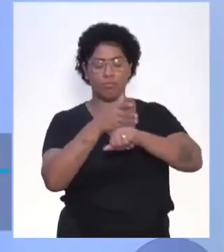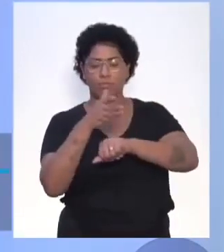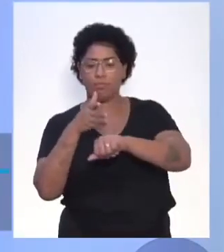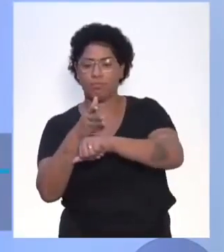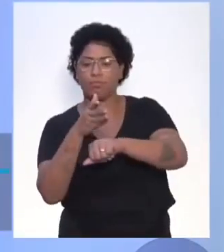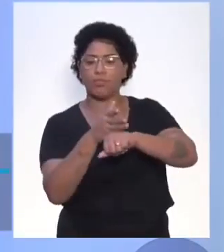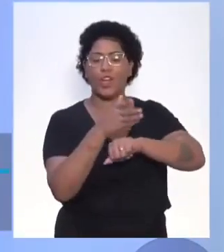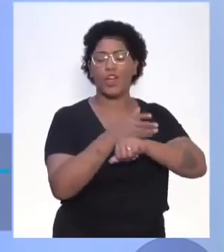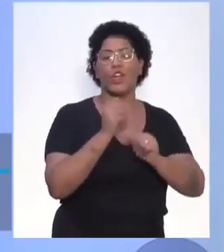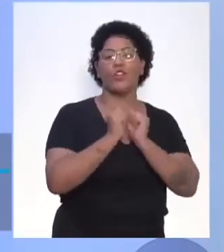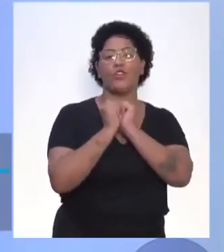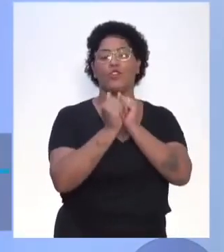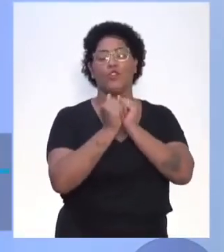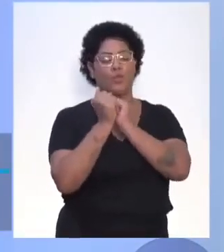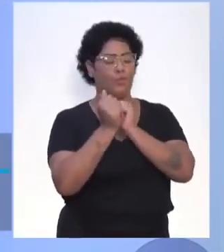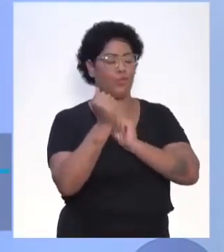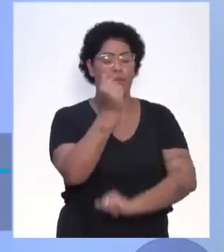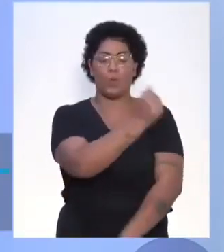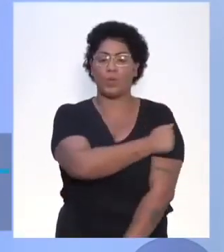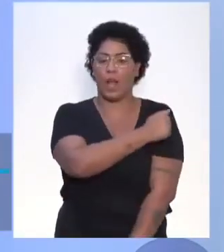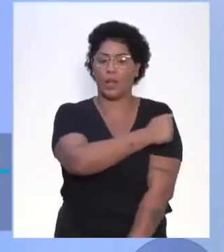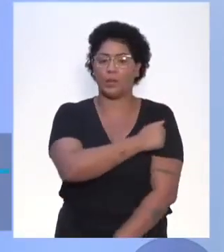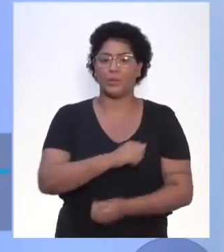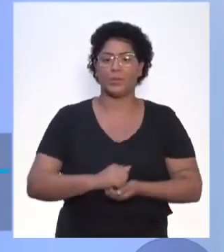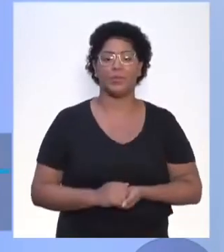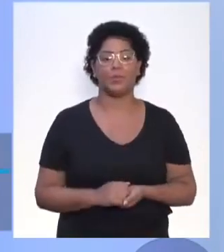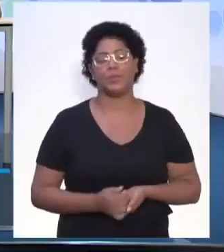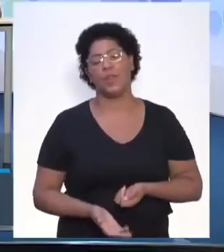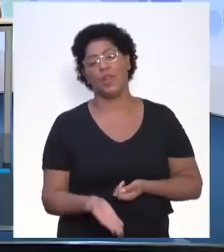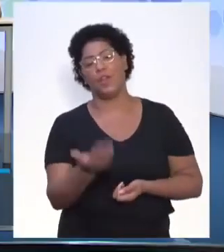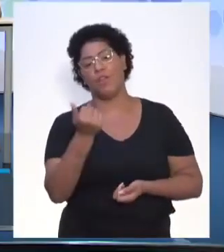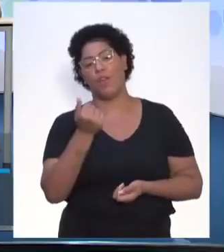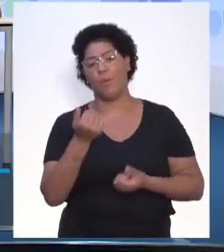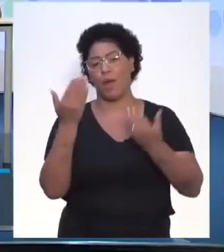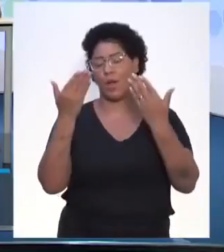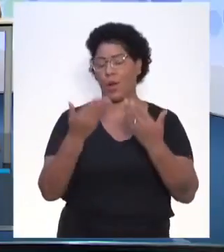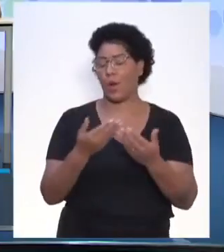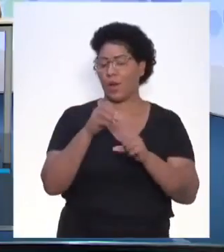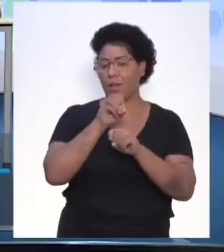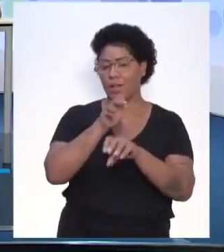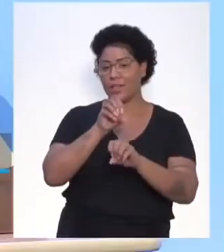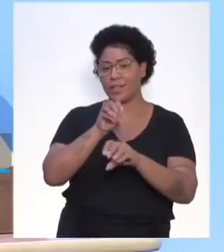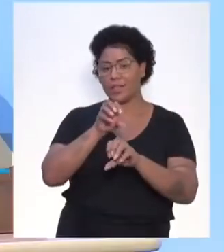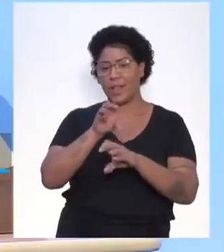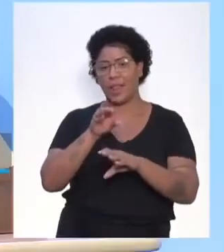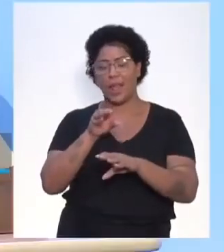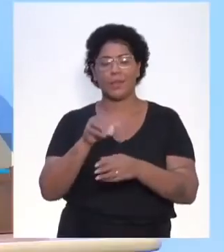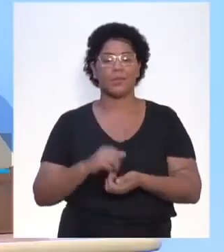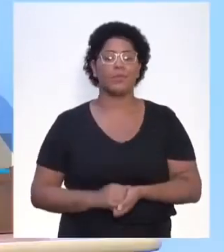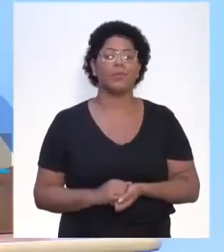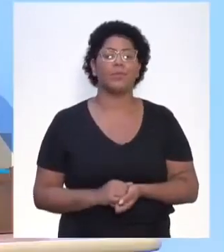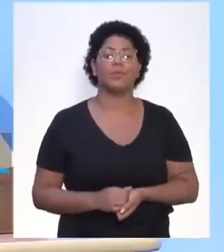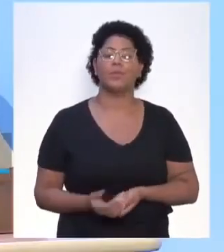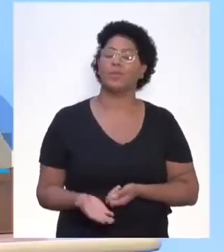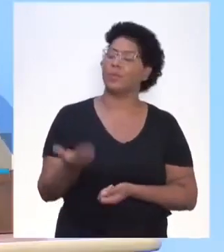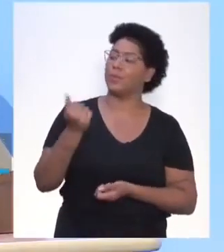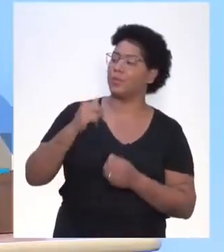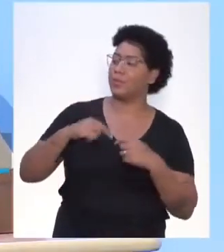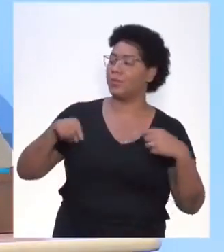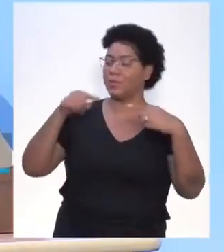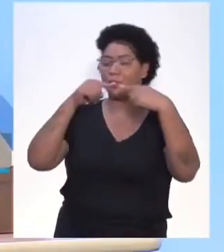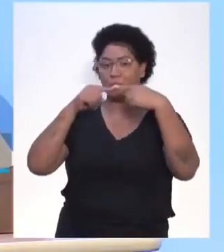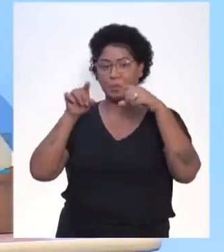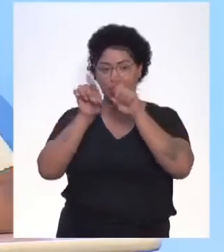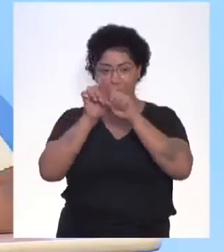seus estudantes. Vamos lá, professora Luíse, vamos ensinar essa garotada. Vamos iniciar os nossos trabalhos conhecendo os objetivos